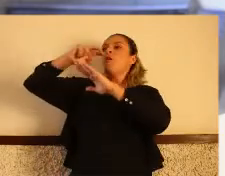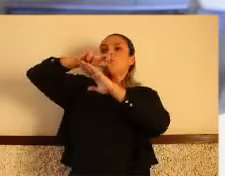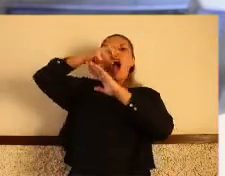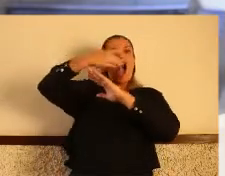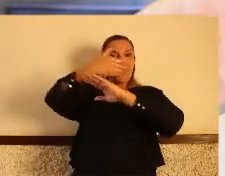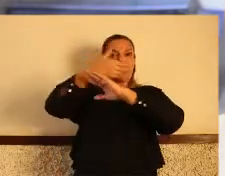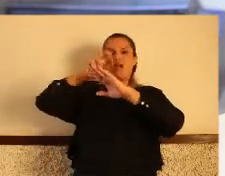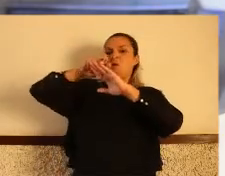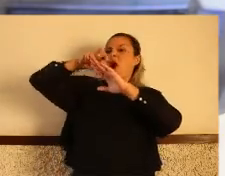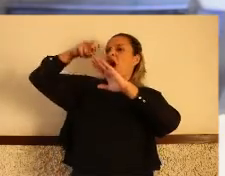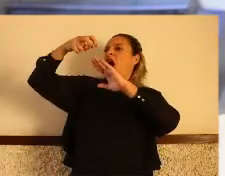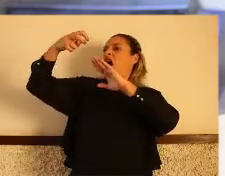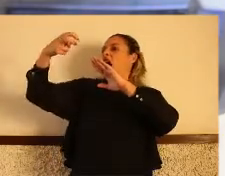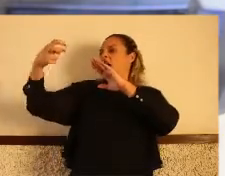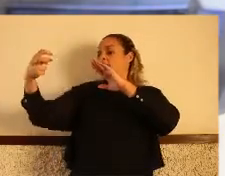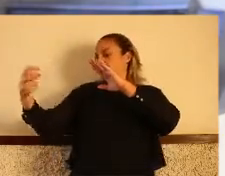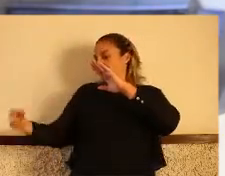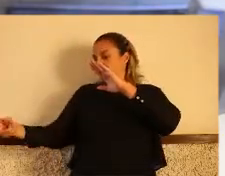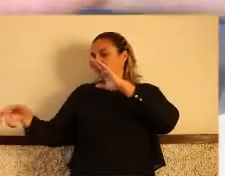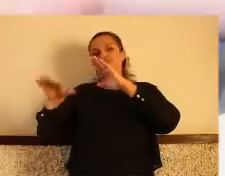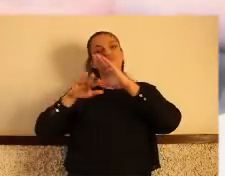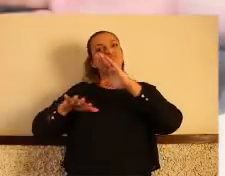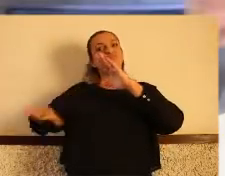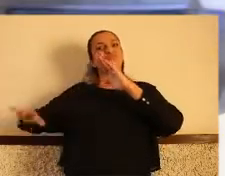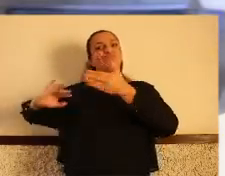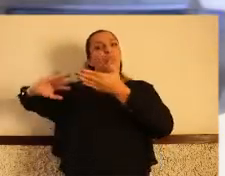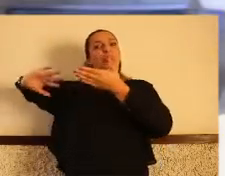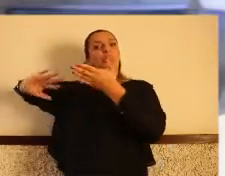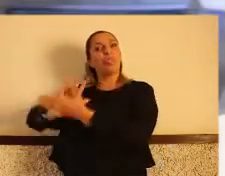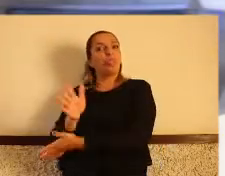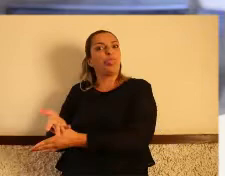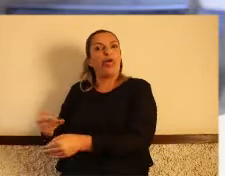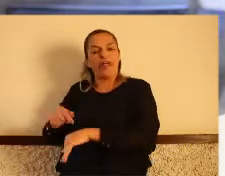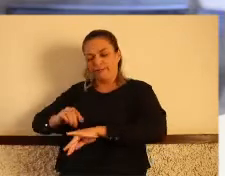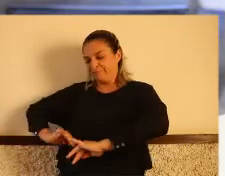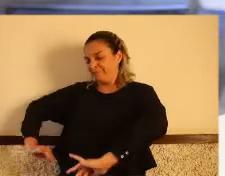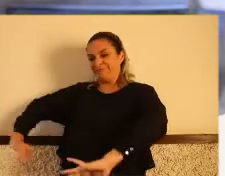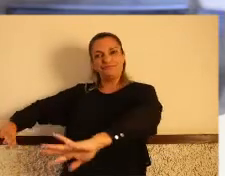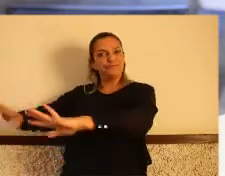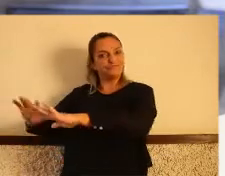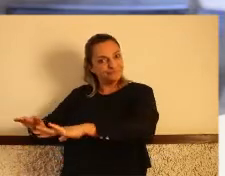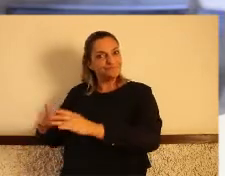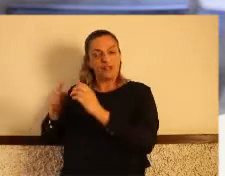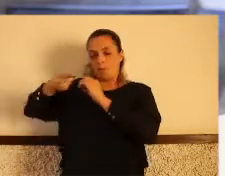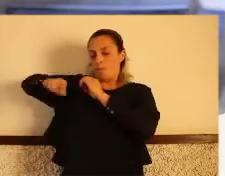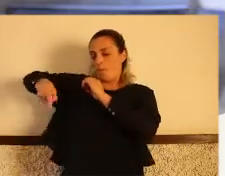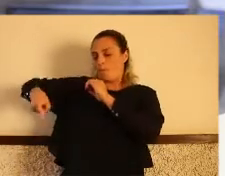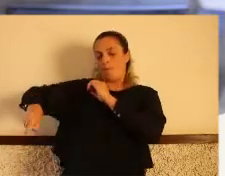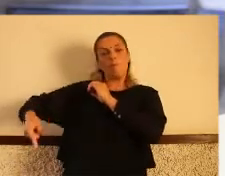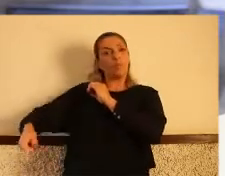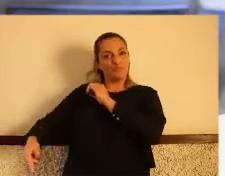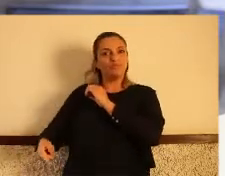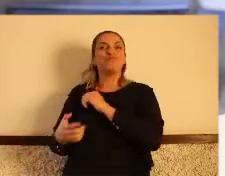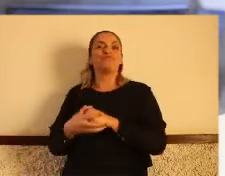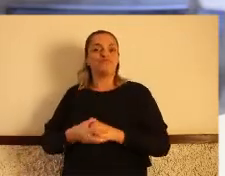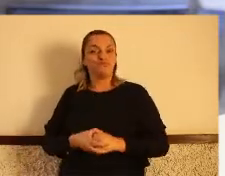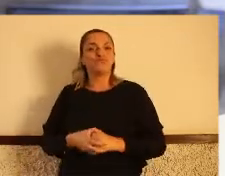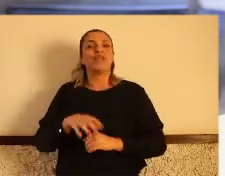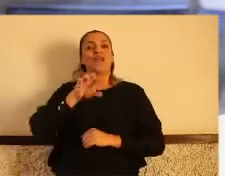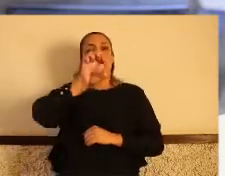para que ela esborrachasse, digamos assim, lá no abismo. É o que a gente chama